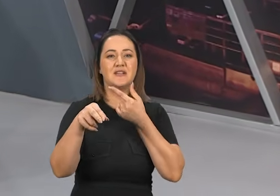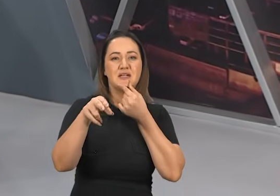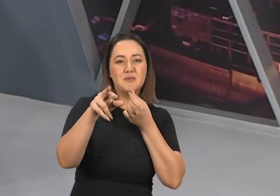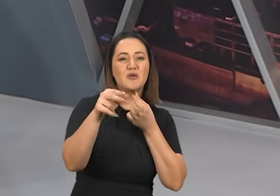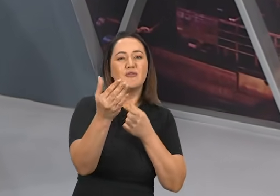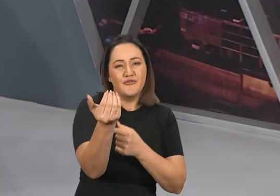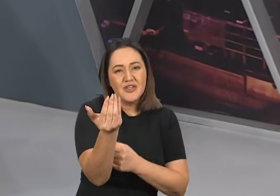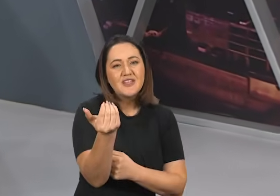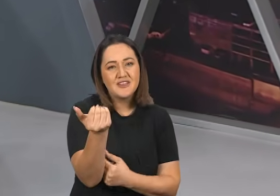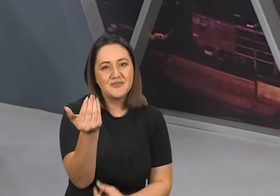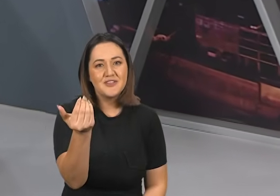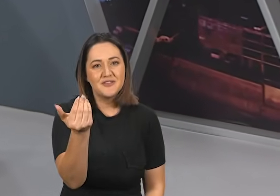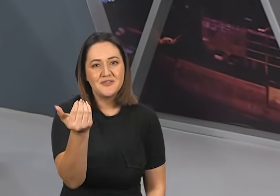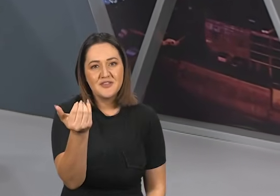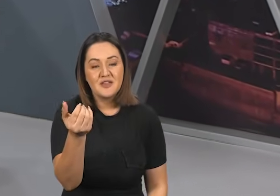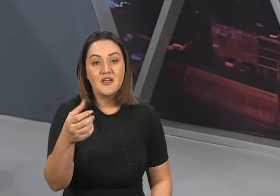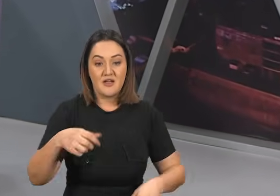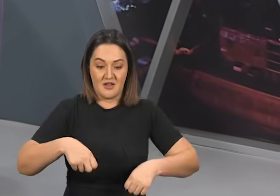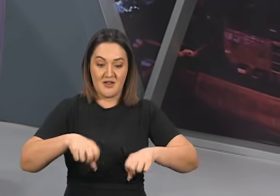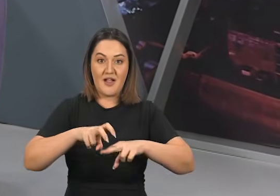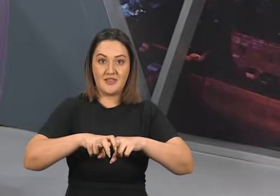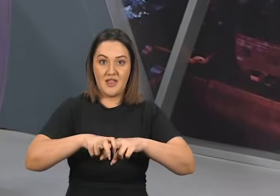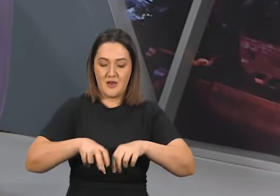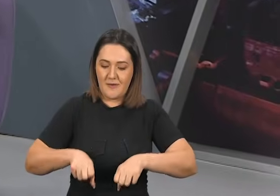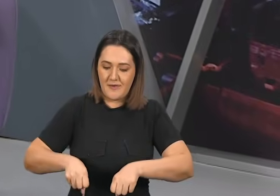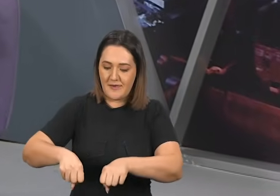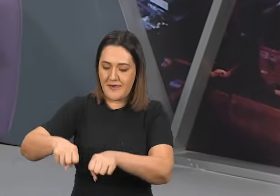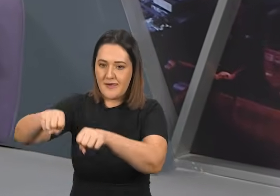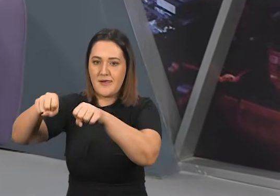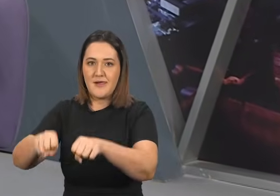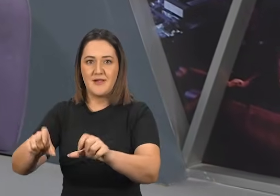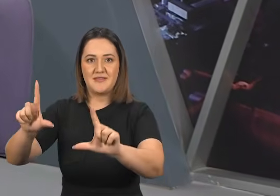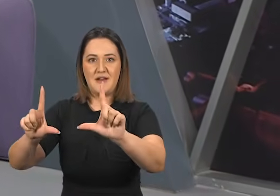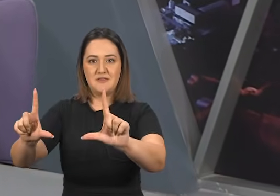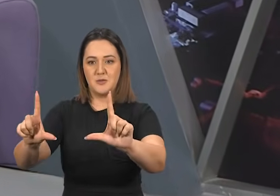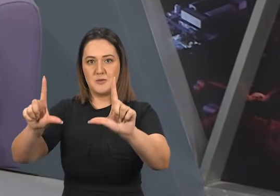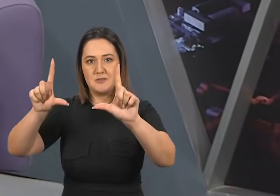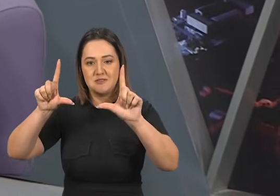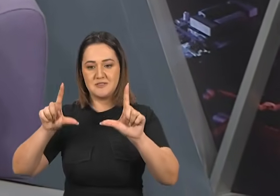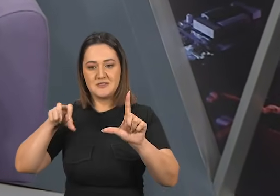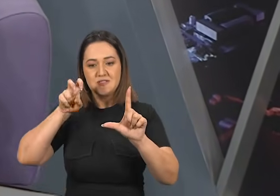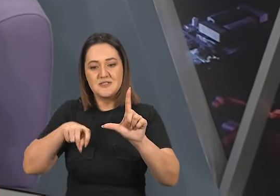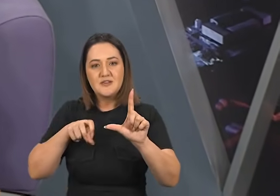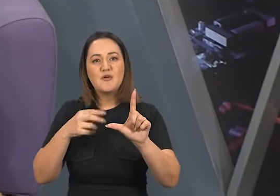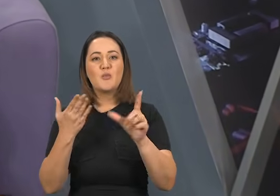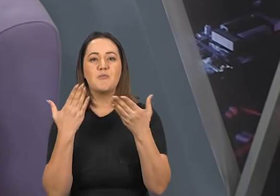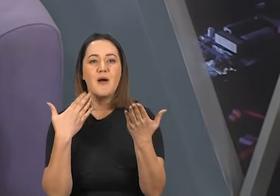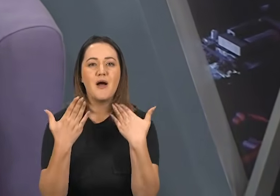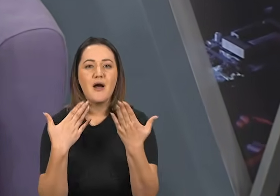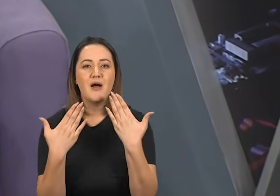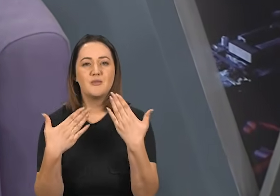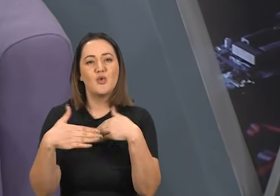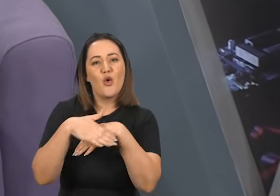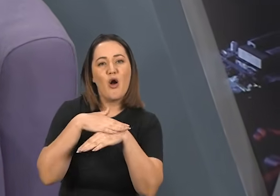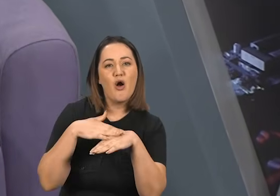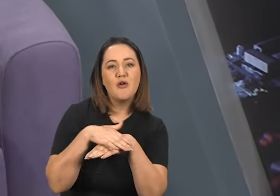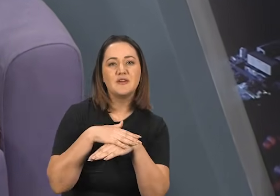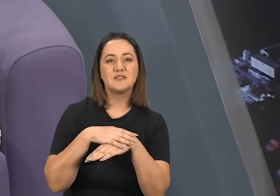irmão, vem cá. Põe a cadeira pertinho da televisão, pode chegar pertinho, vamos conversar. Vamos bater um